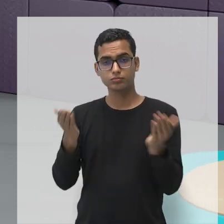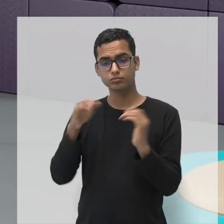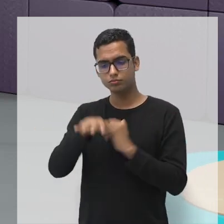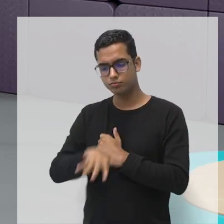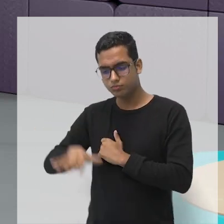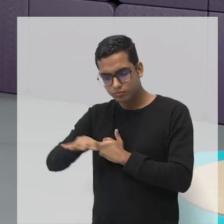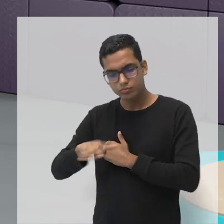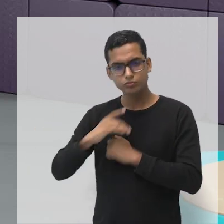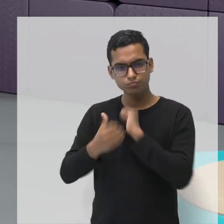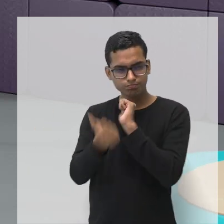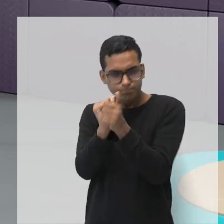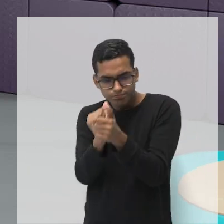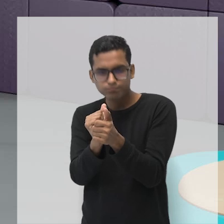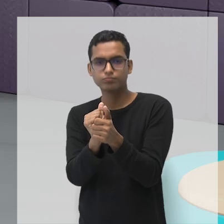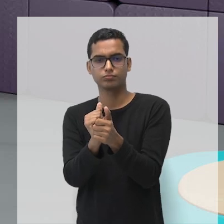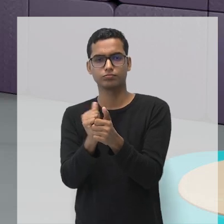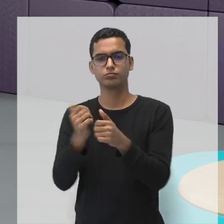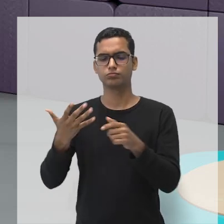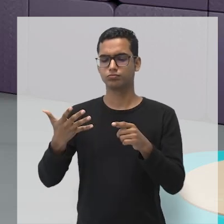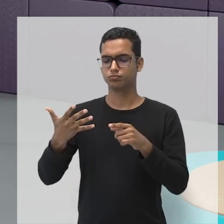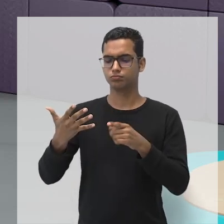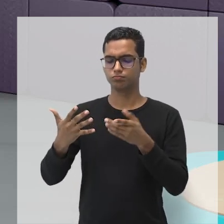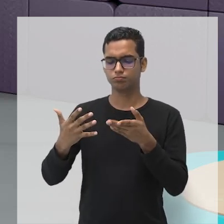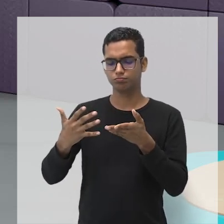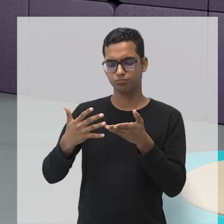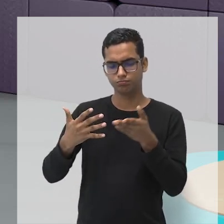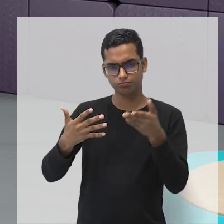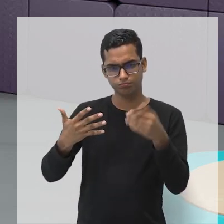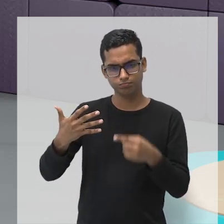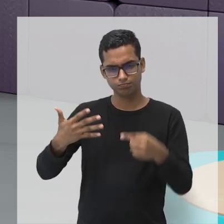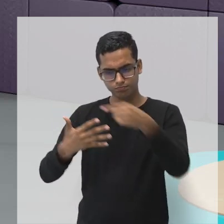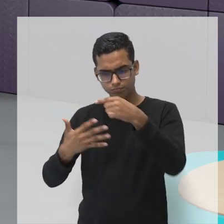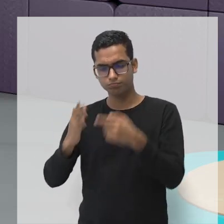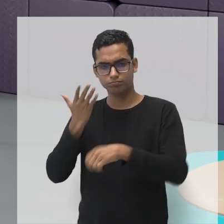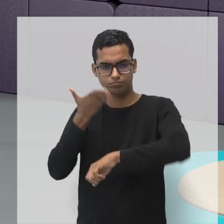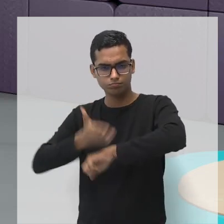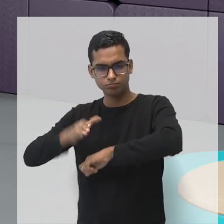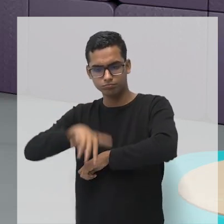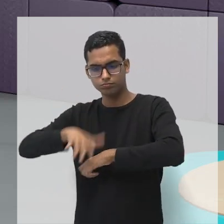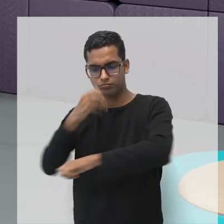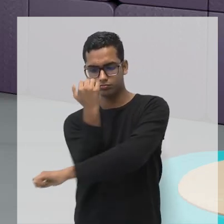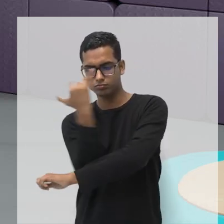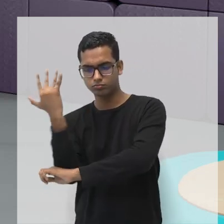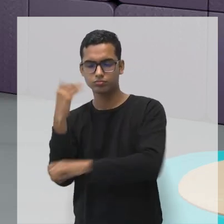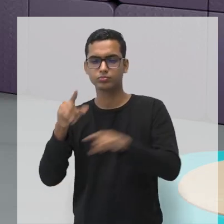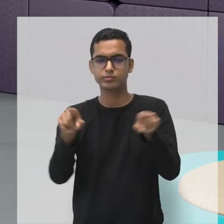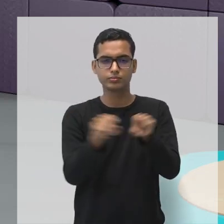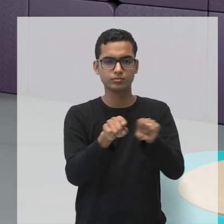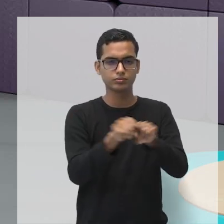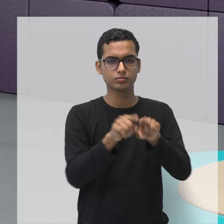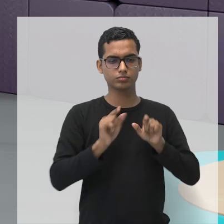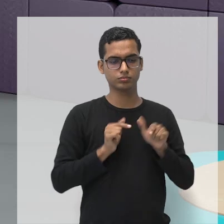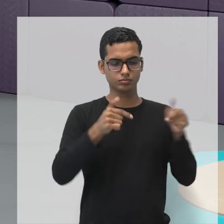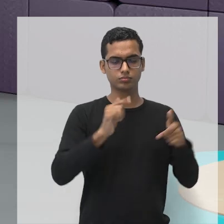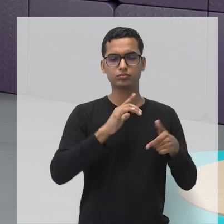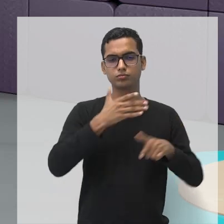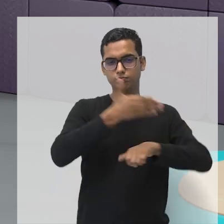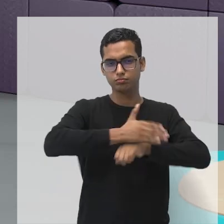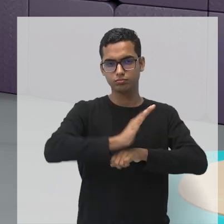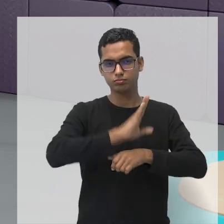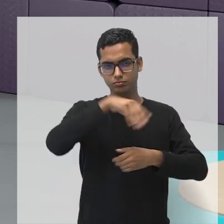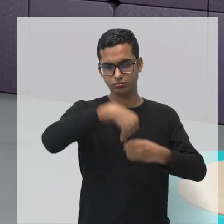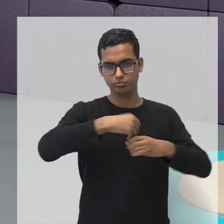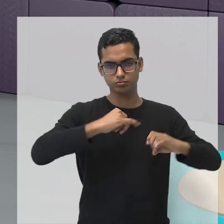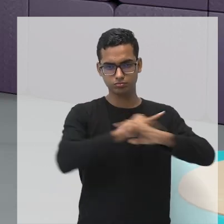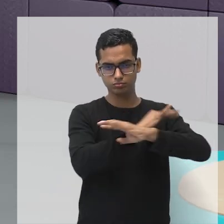de esportes, né, ela se divide ali nas praticadas na natureza e as praticadas em meio urbano. Nós vamos falar